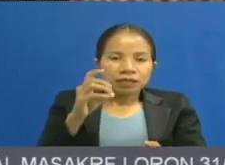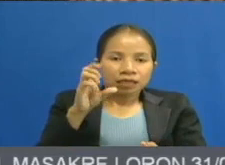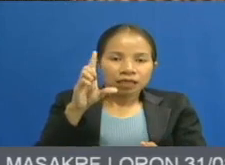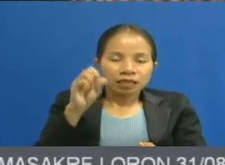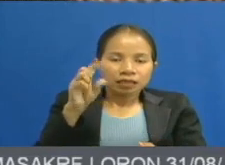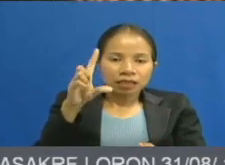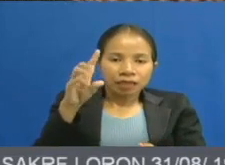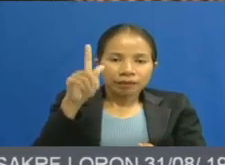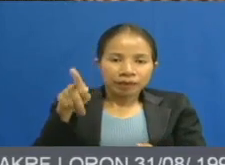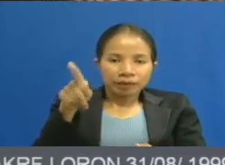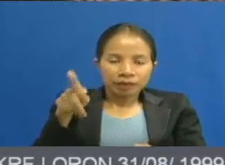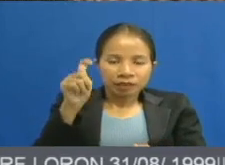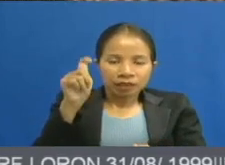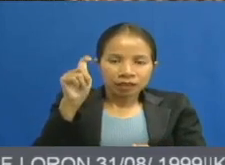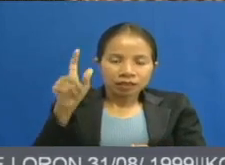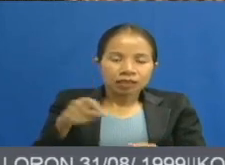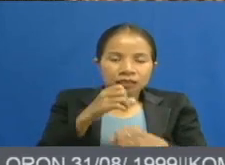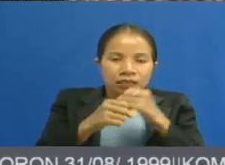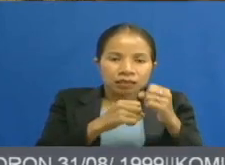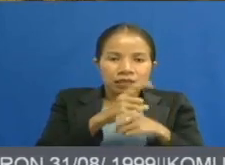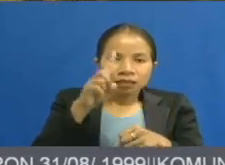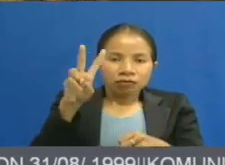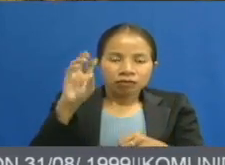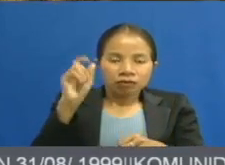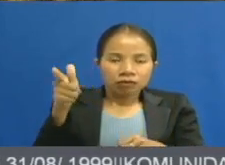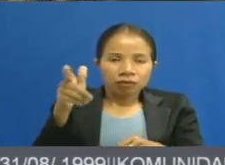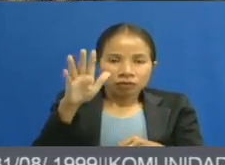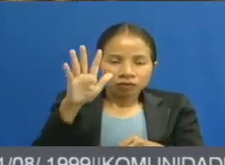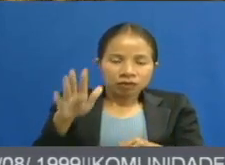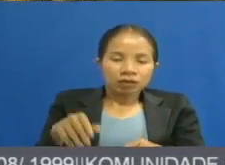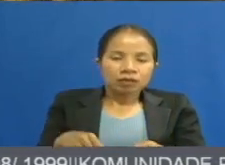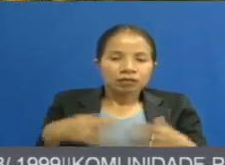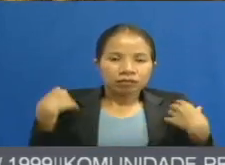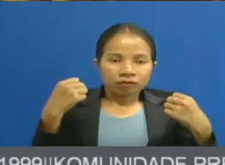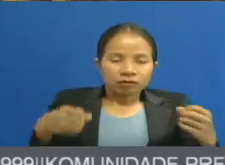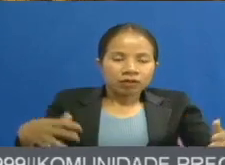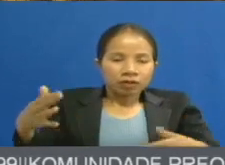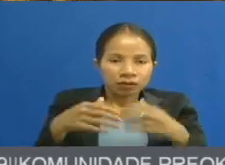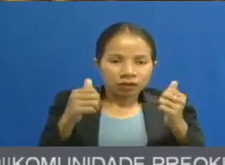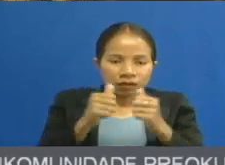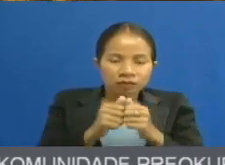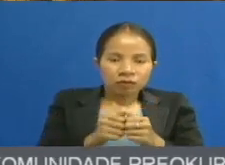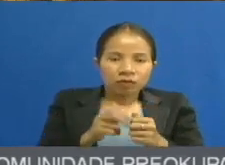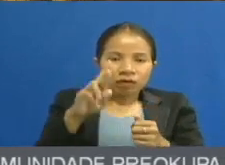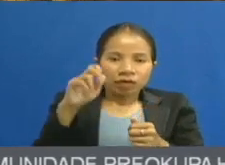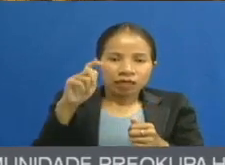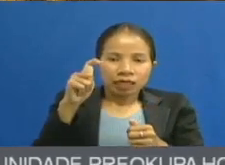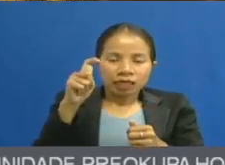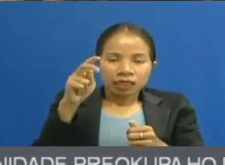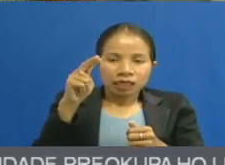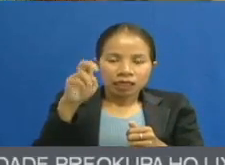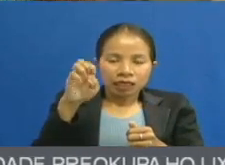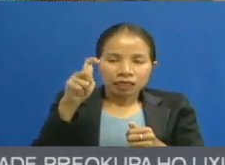SMPPTT e atina rihuru aronulu rasun lima liuba. Sai Hanesan força ida hodi halibu ramutuk, ho renetil no selutan, hodi